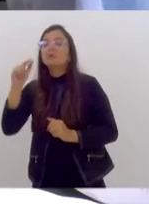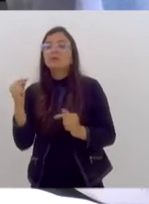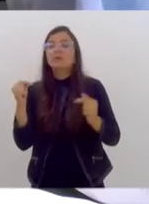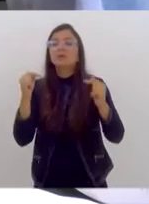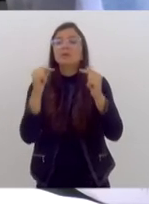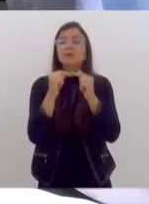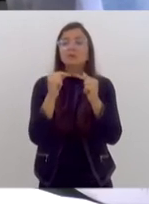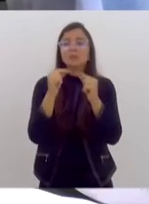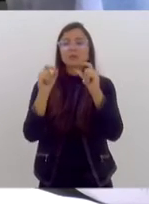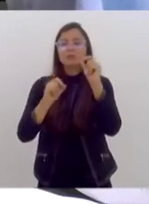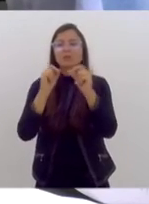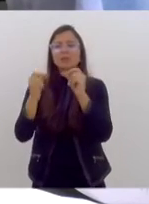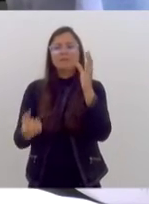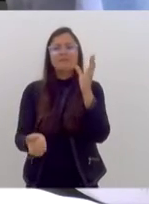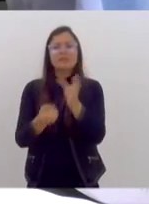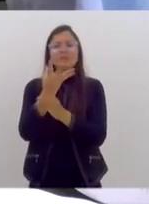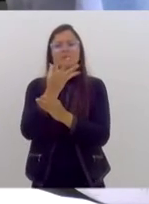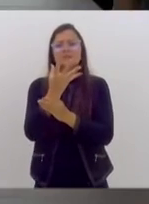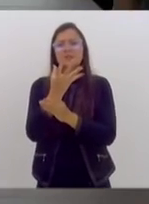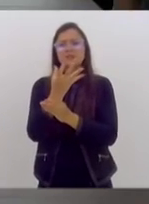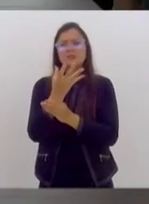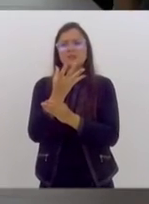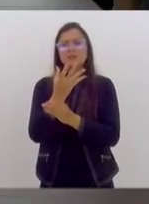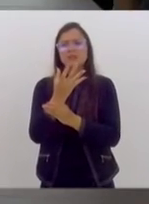se lembra Marta batalha